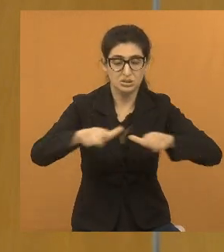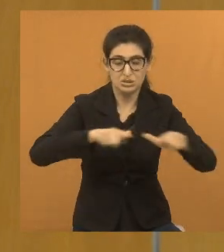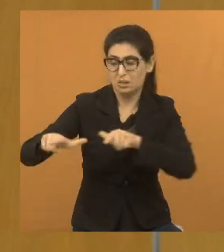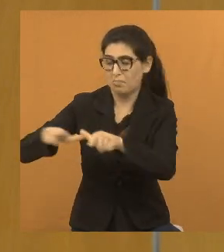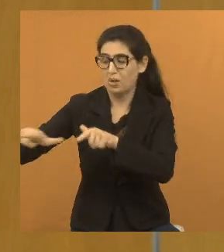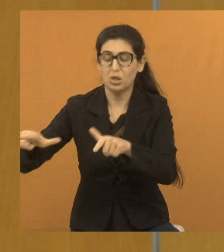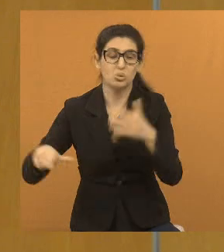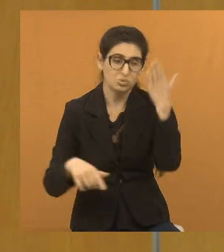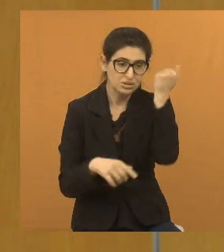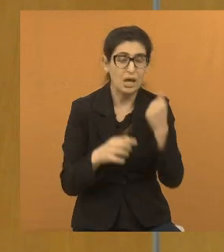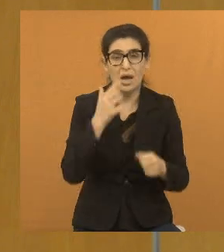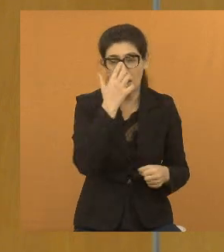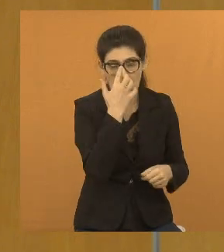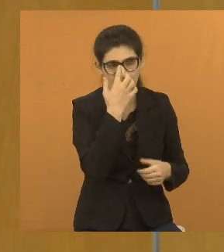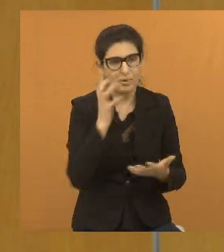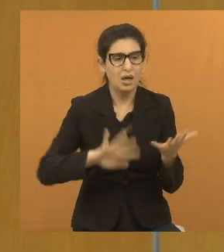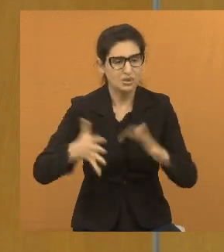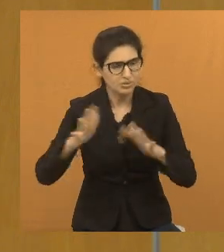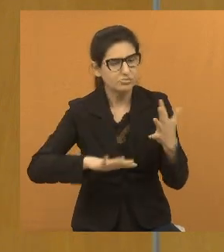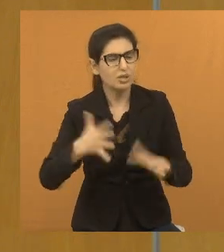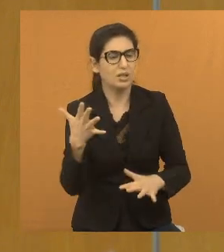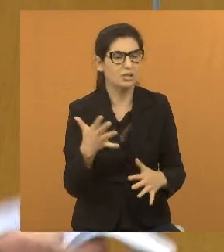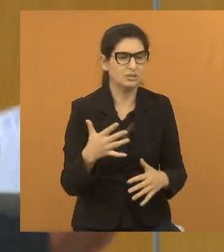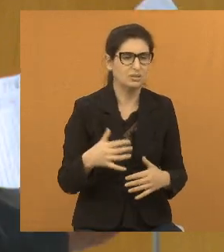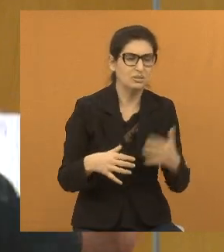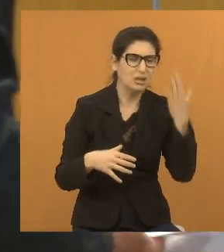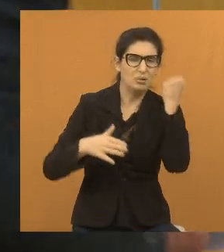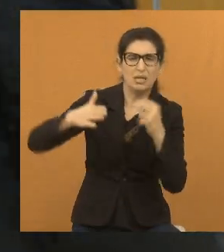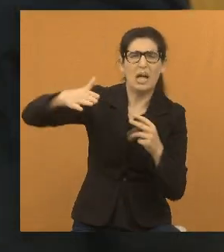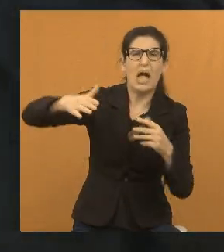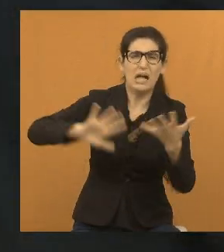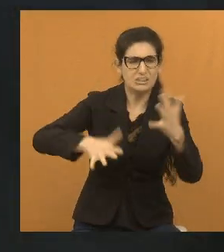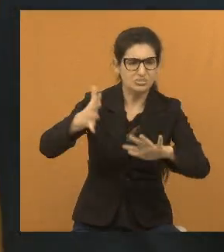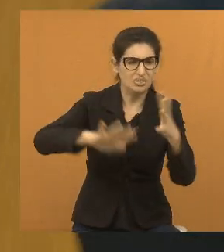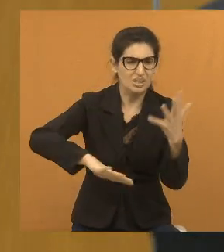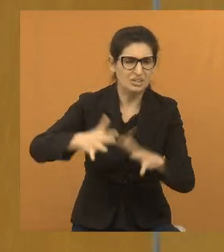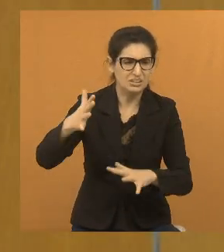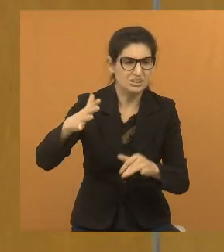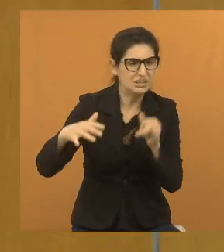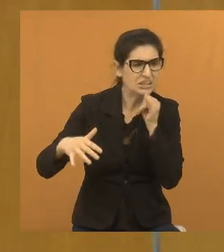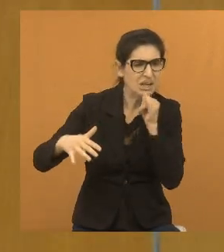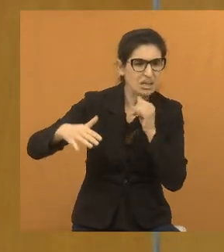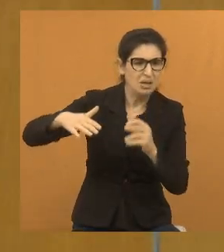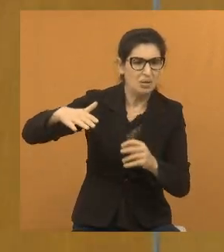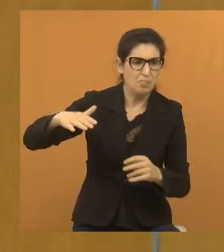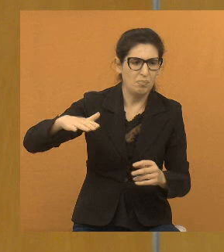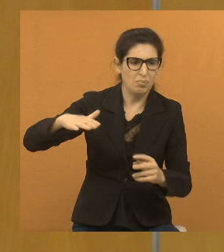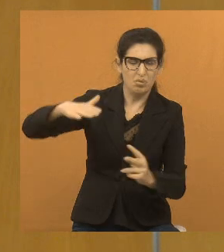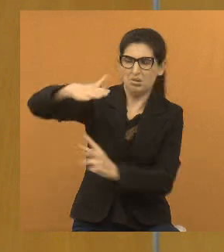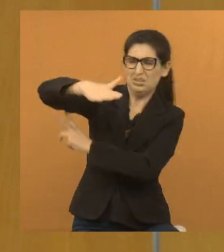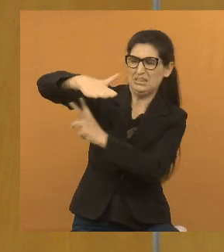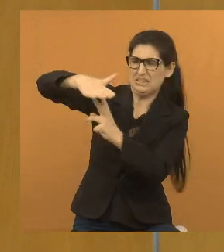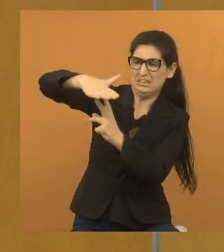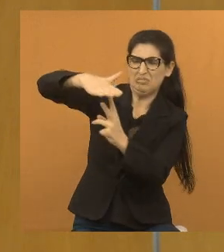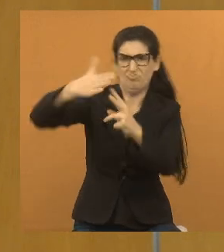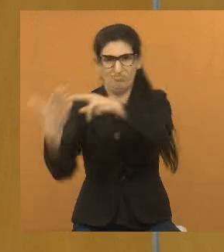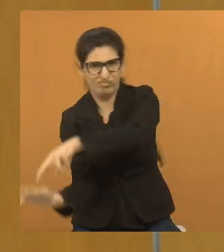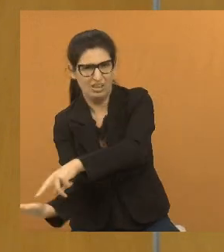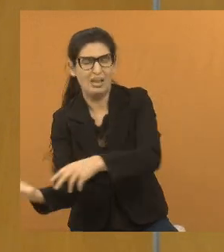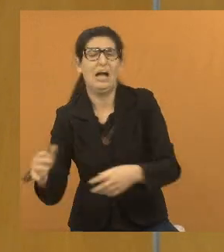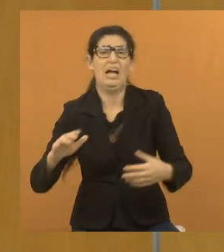casas, muitas vezes tinha dificuldade de pontes, né, de quedas de pontes, da gente ter que ficar numa ambulância do lado de cá,